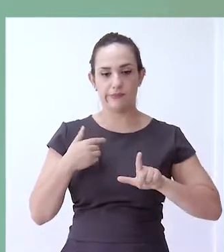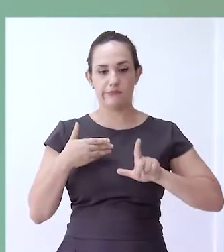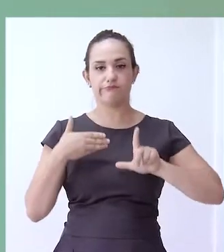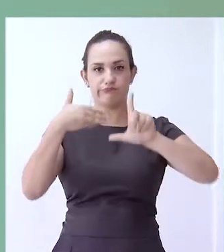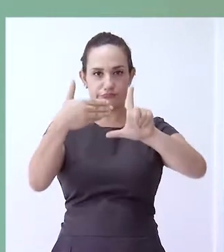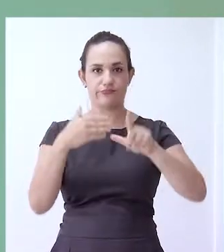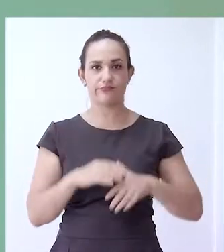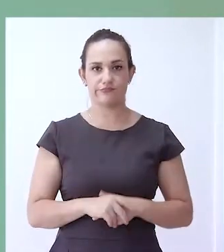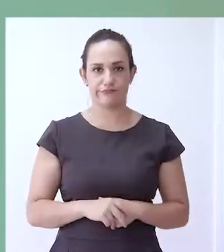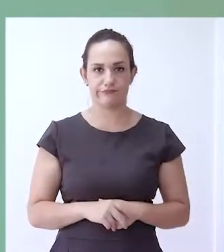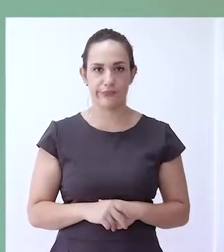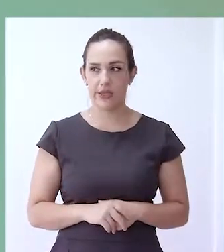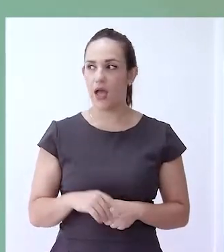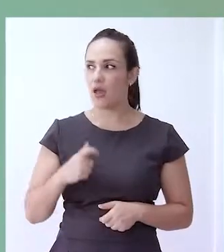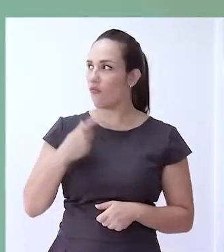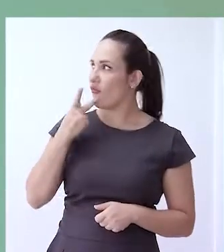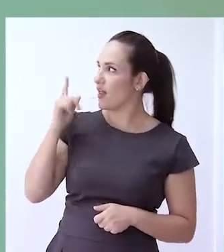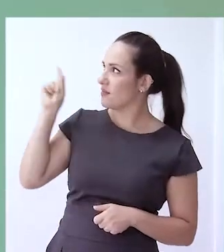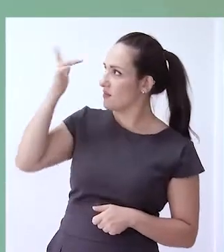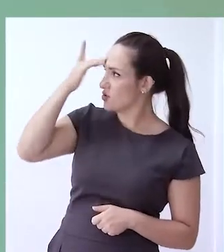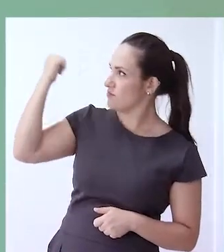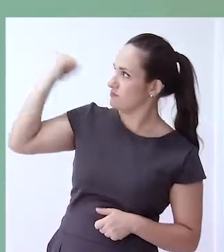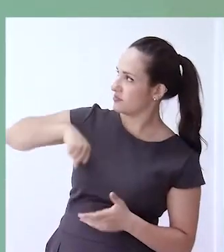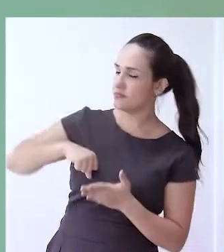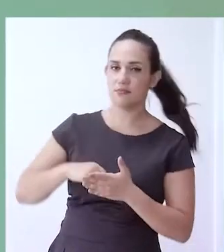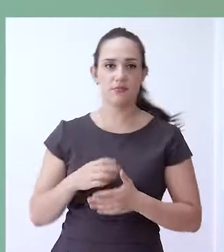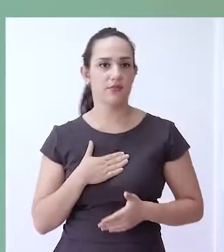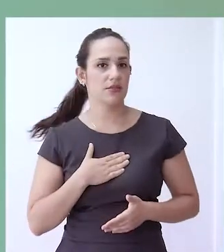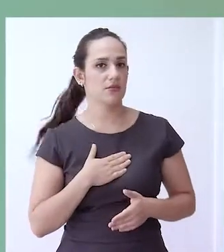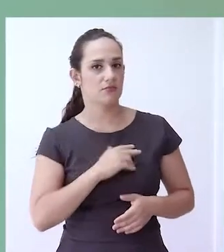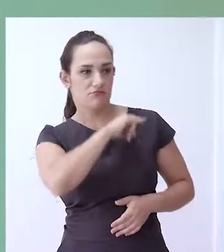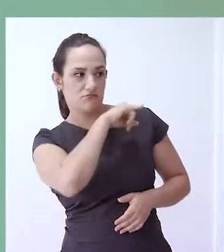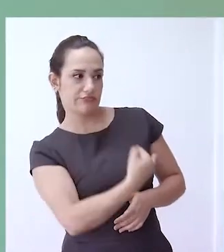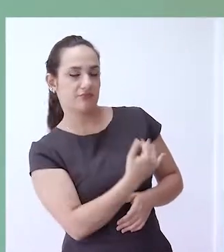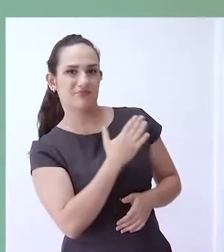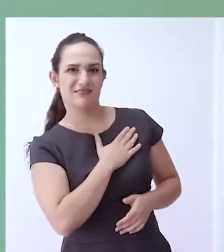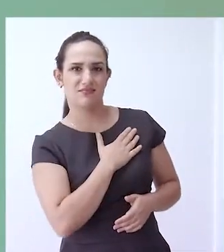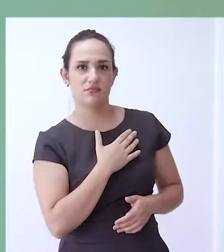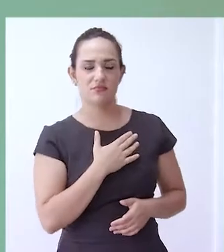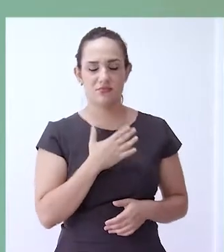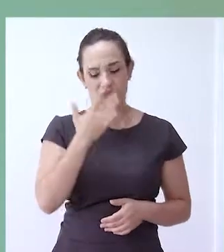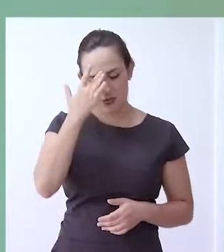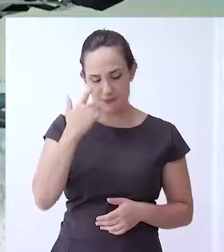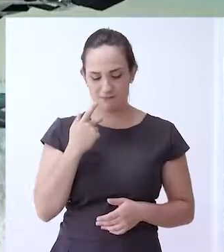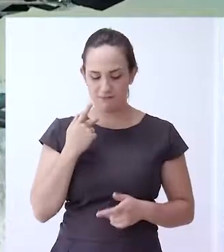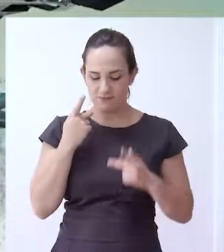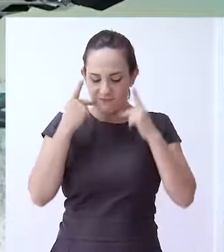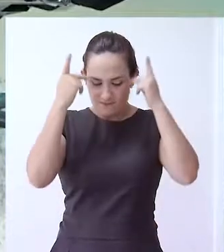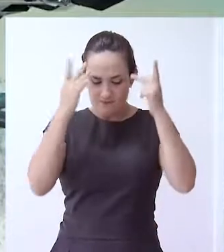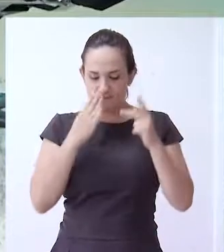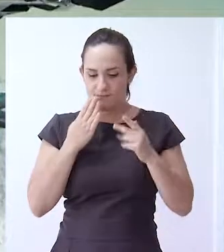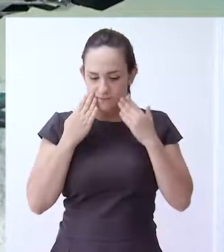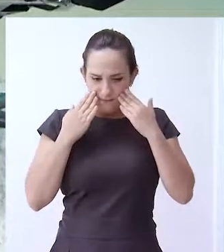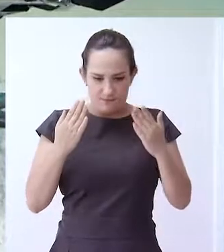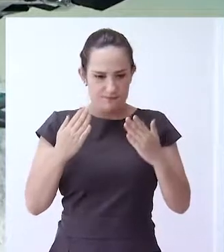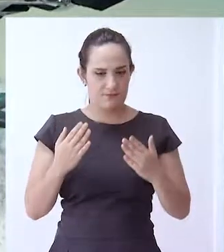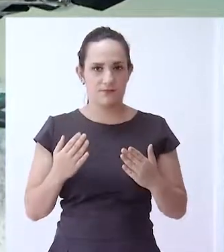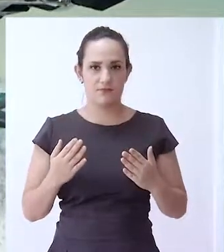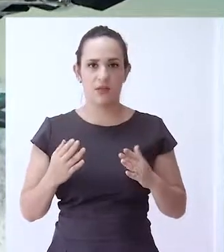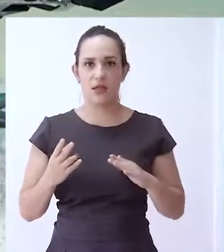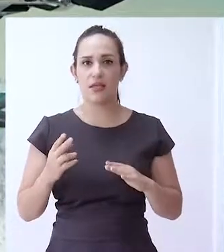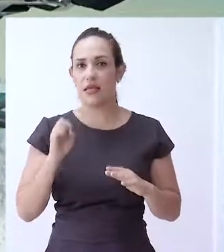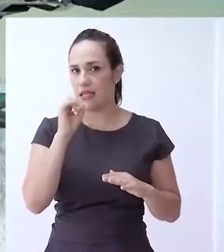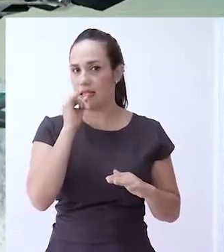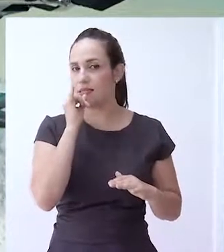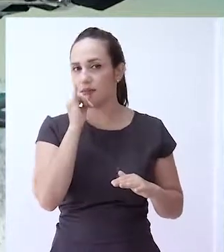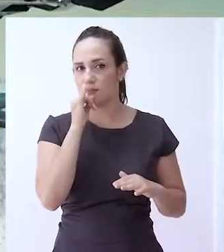contar para aquele juiz que ela sofreu algum tipo de violência ou abuso. Entendemos também que por vídeo, se a pessoa sofreu algum tipo de lesão